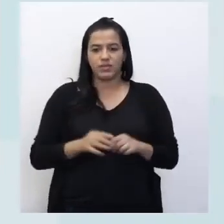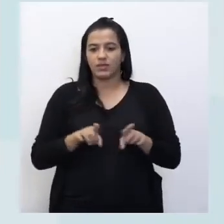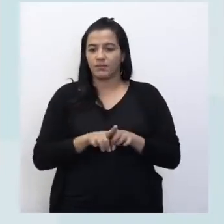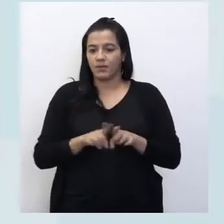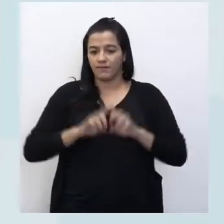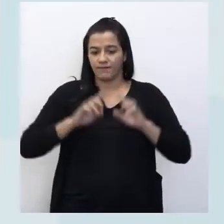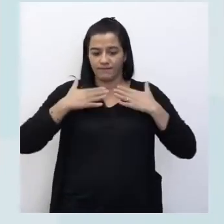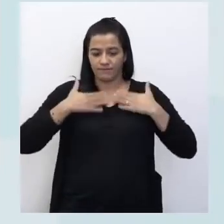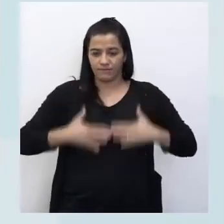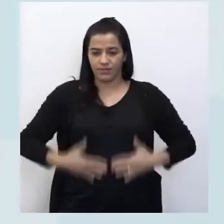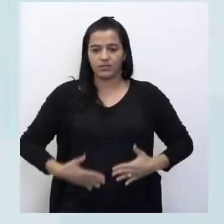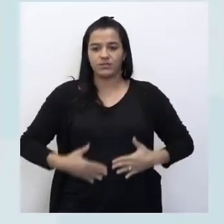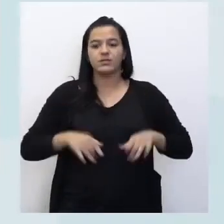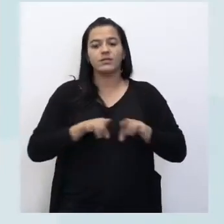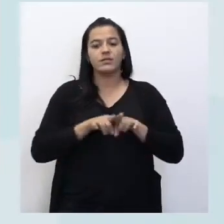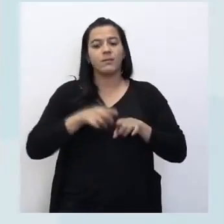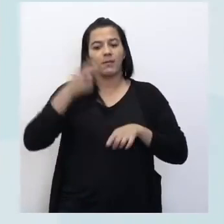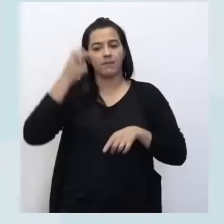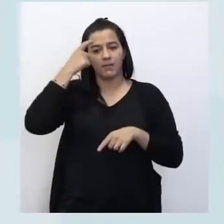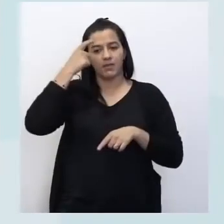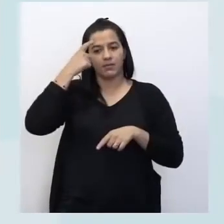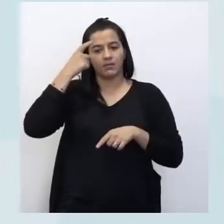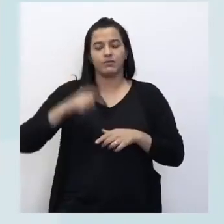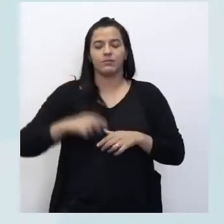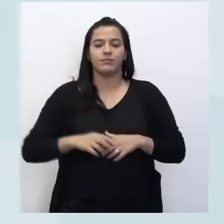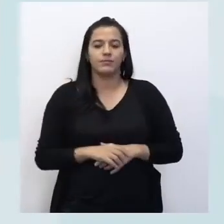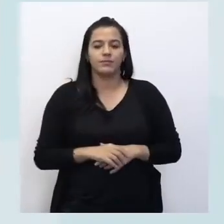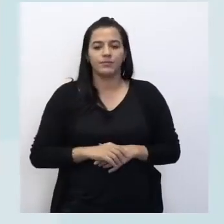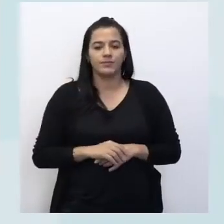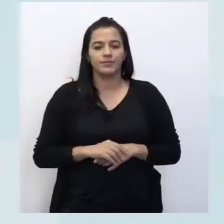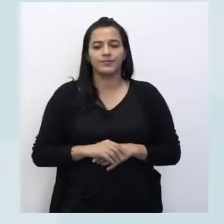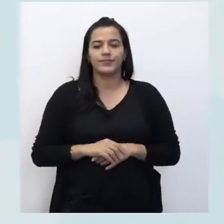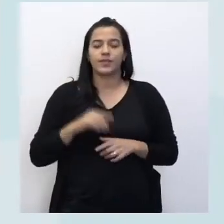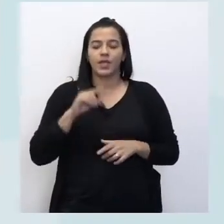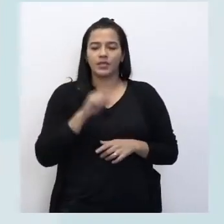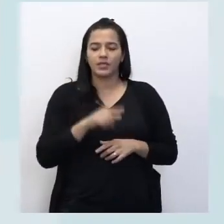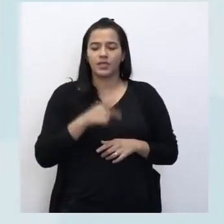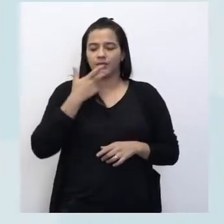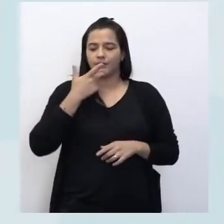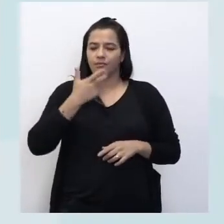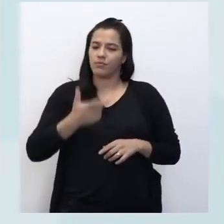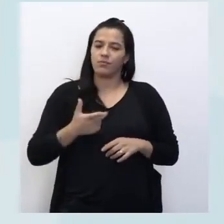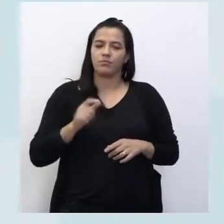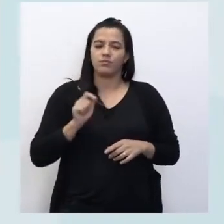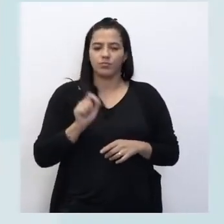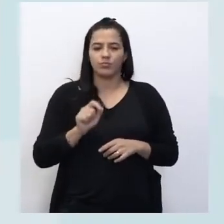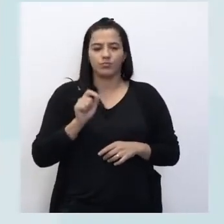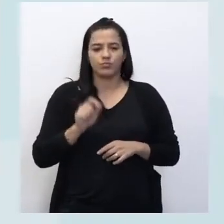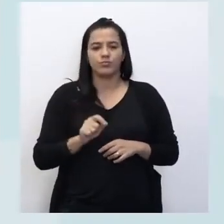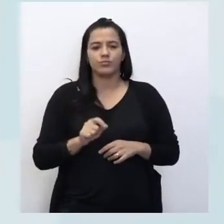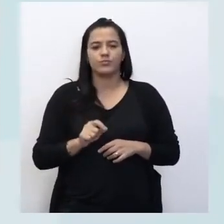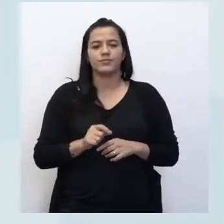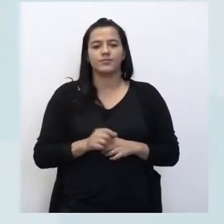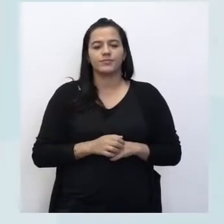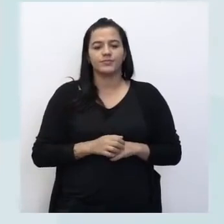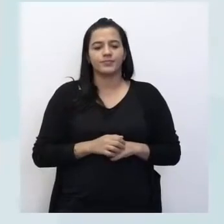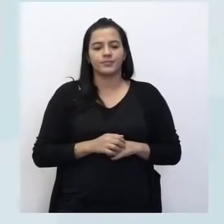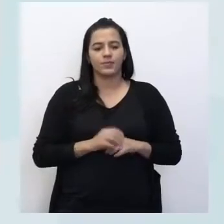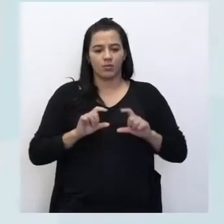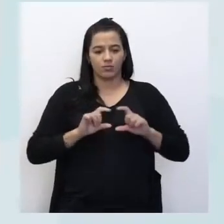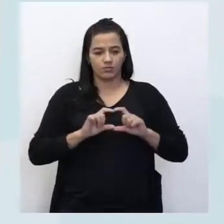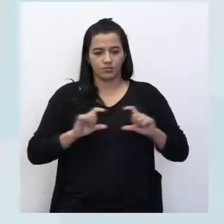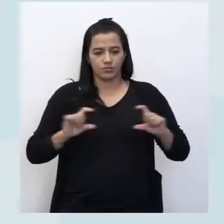mentalmente. Essa ideia ele está defendendo nessa obra aí, Hereditary Genius,